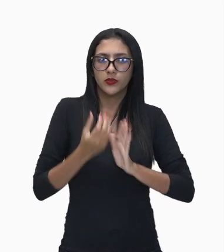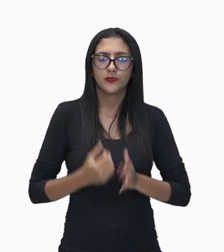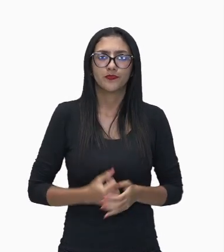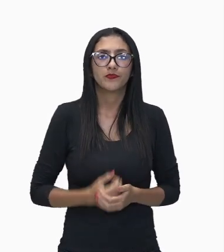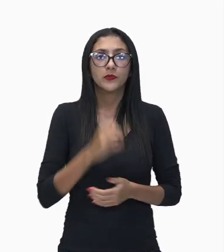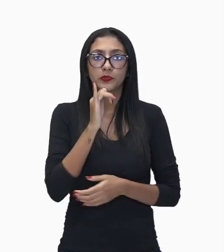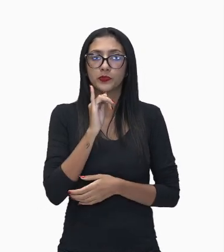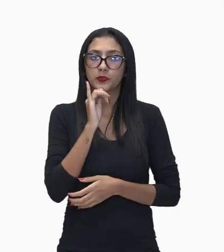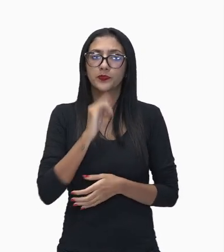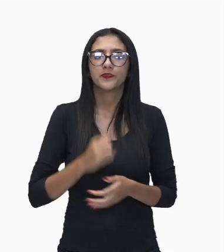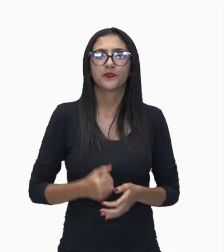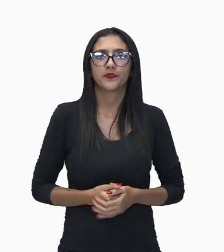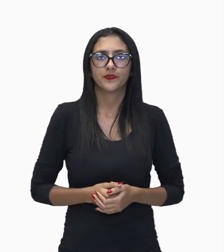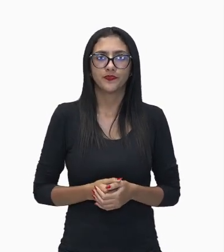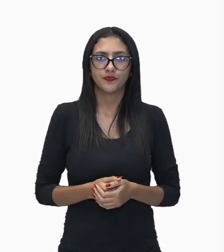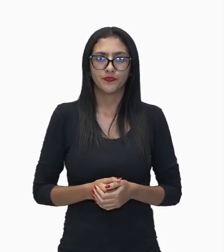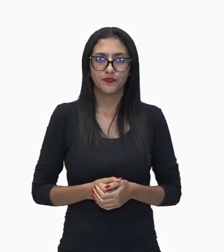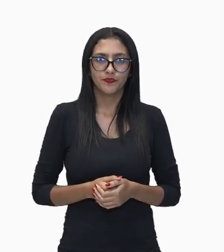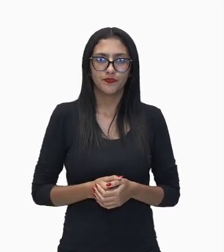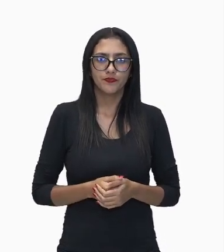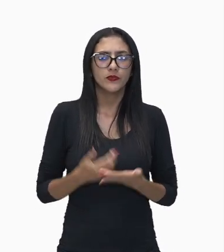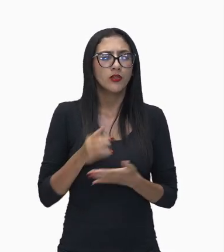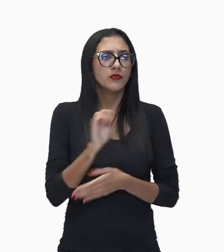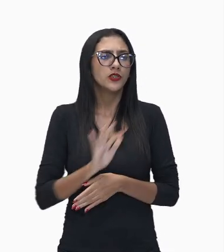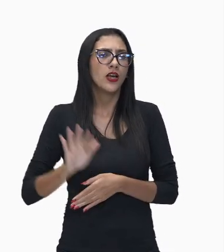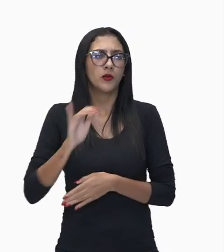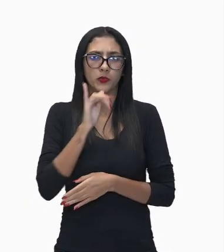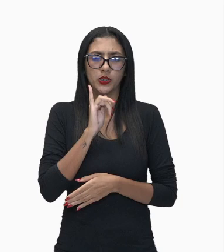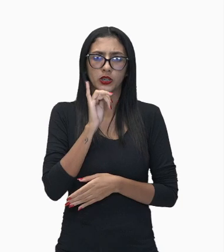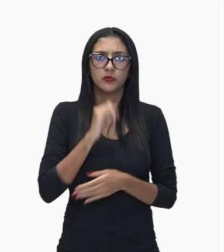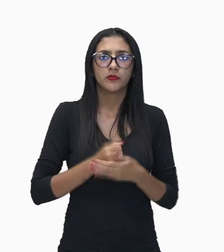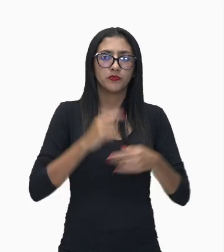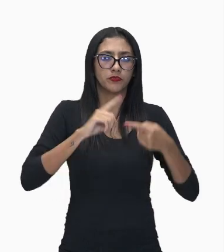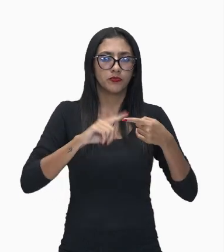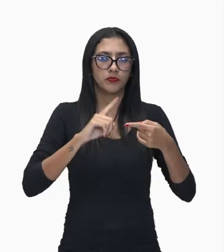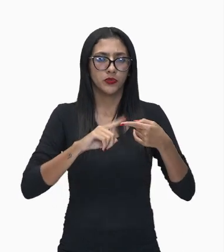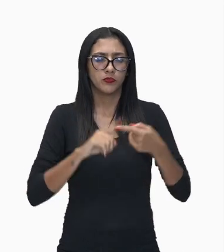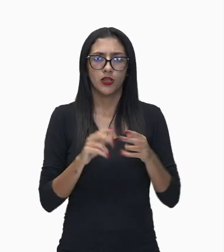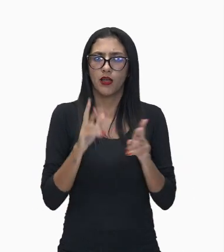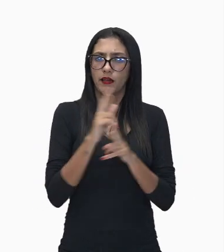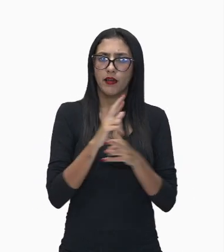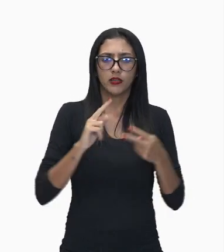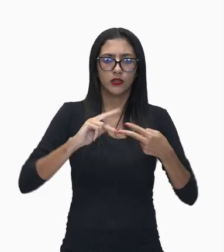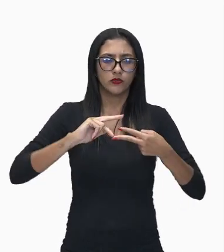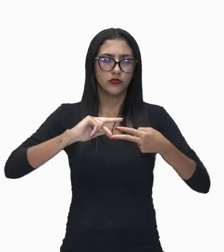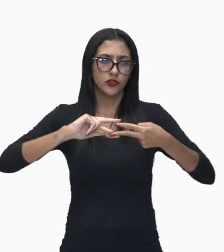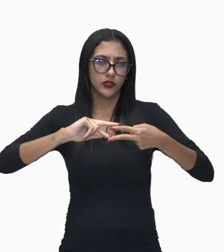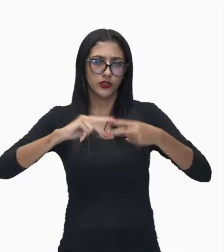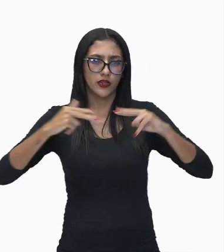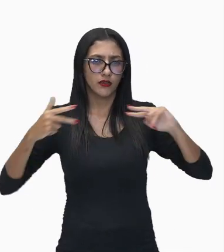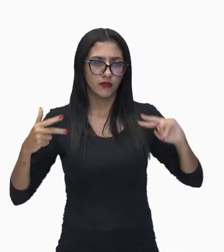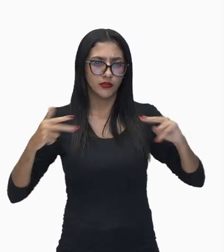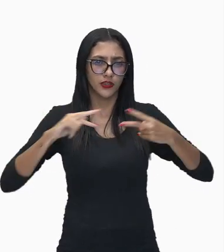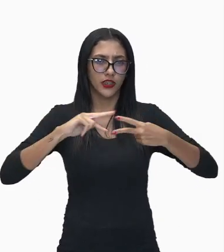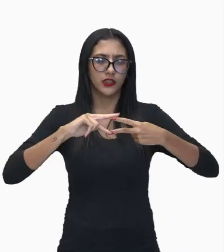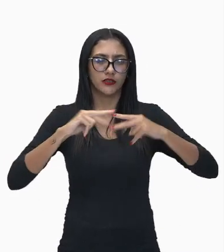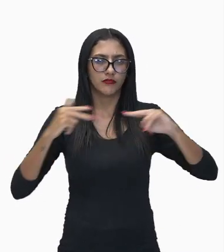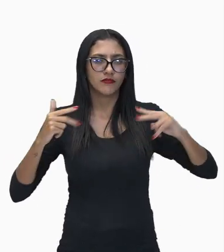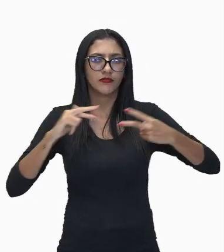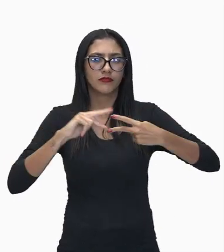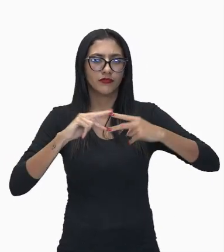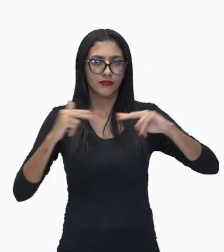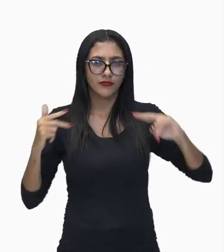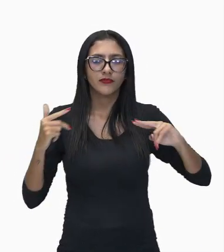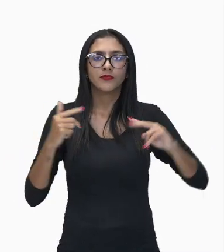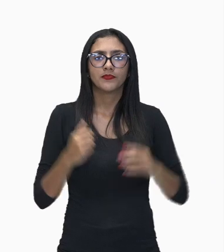por exemplo, de uma maneira geral, fatores genéticos, ou seja, caso você tenha histórico de